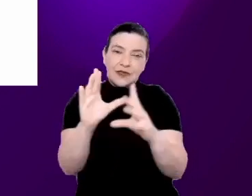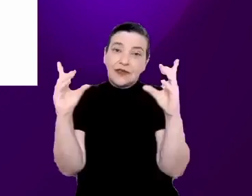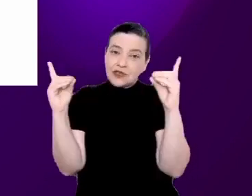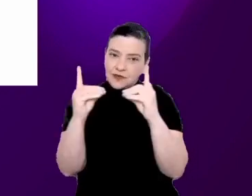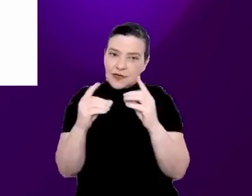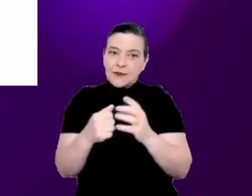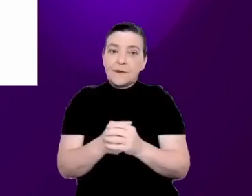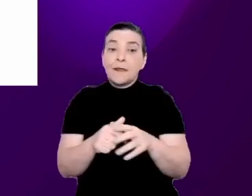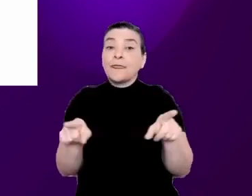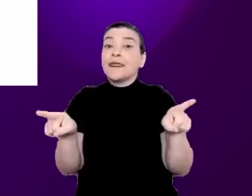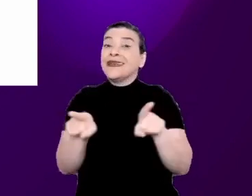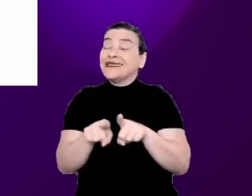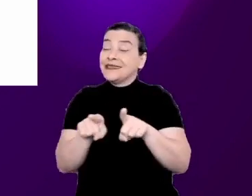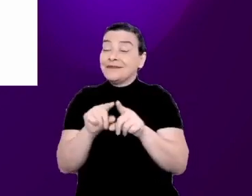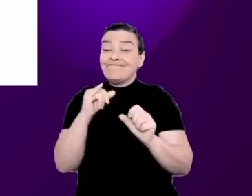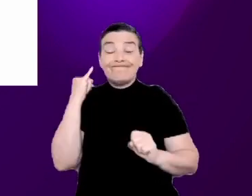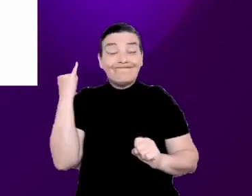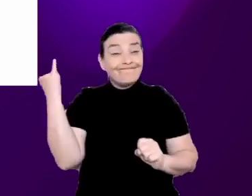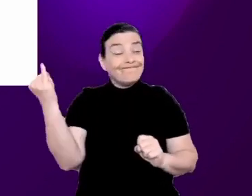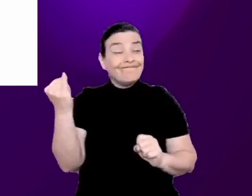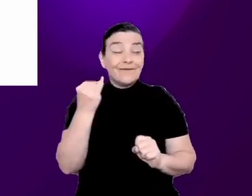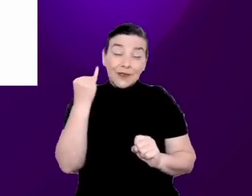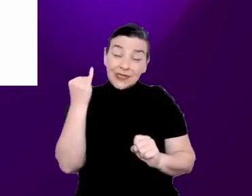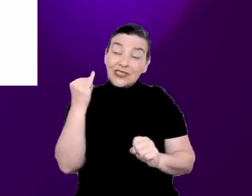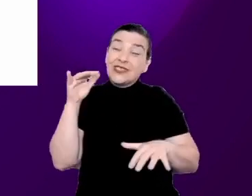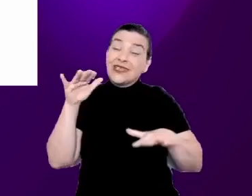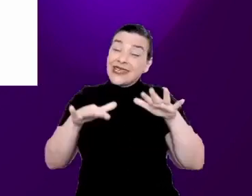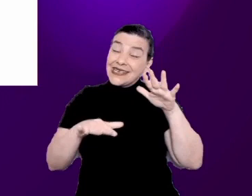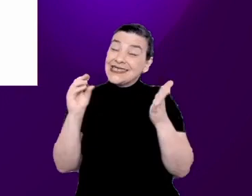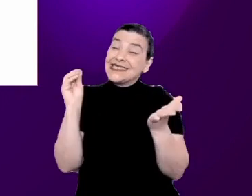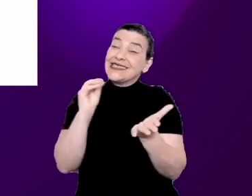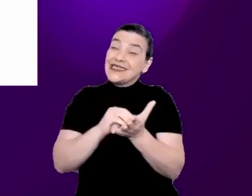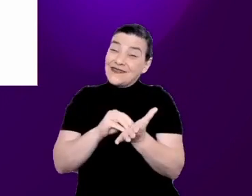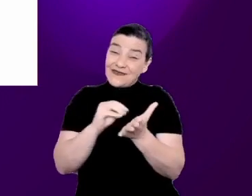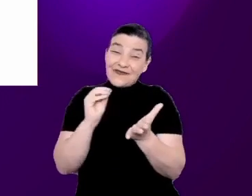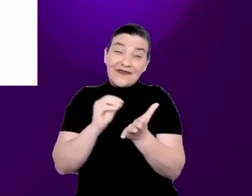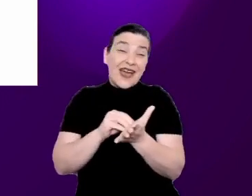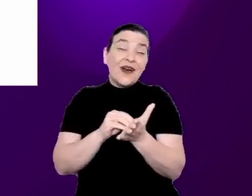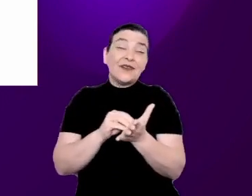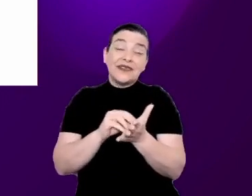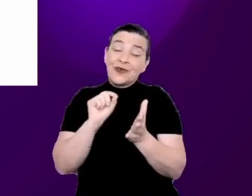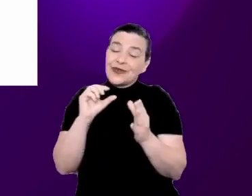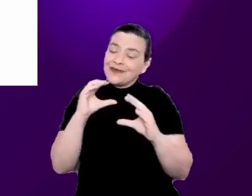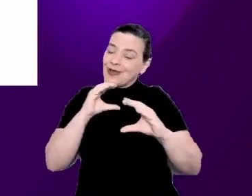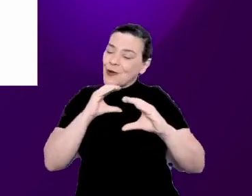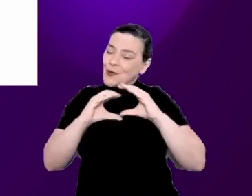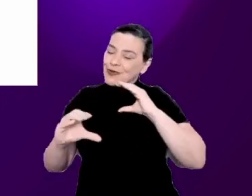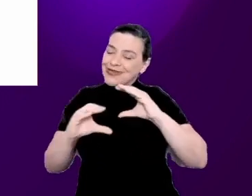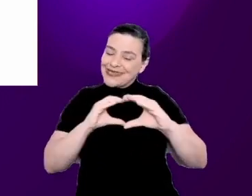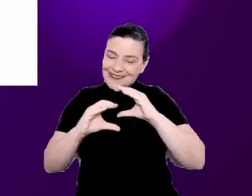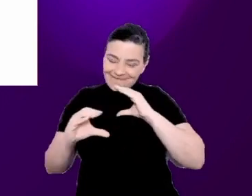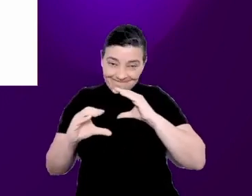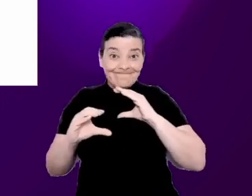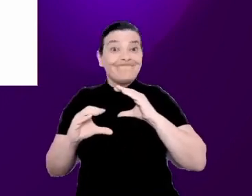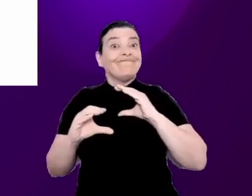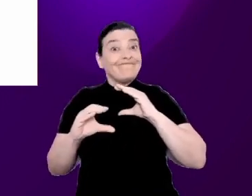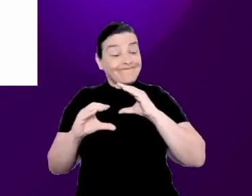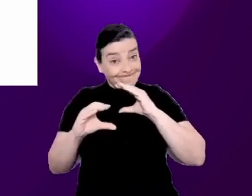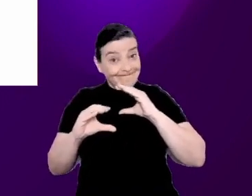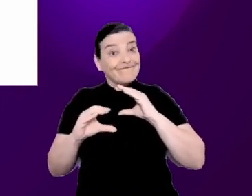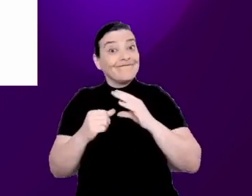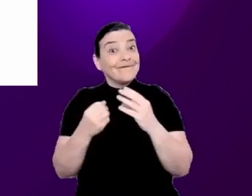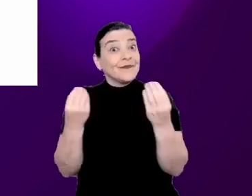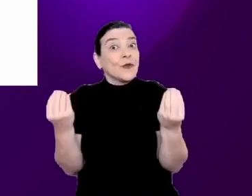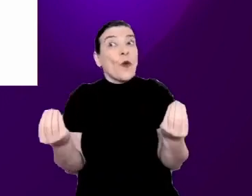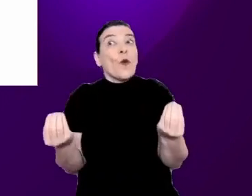Passando aqui para um ponto central e tão frágil na vida de uma forma geral, que é a comunicação, tá? Como